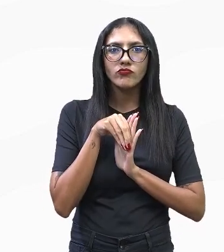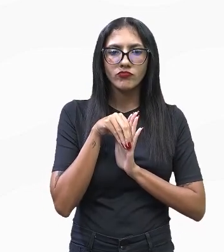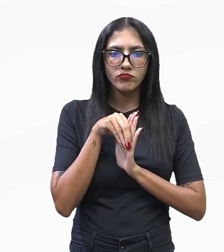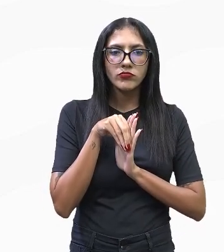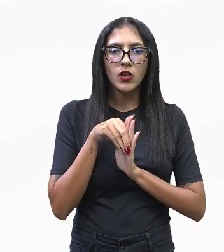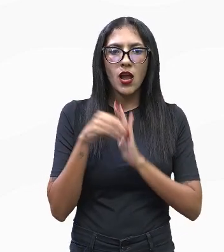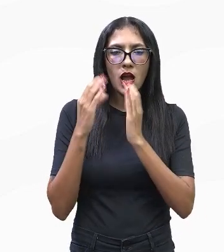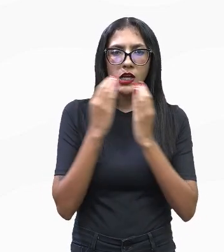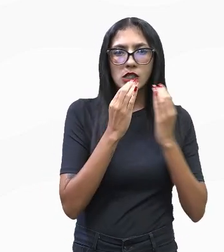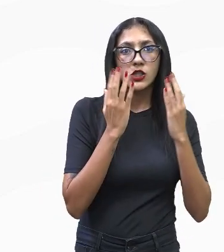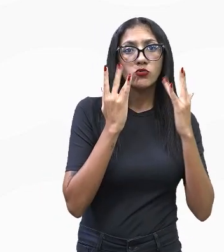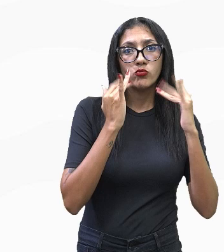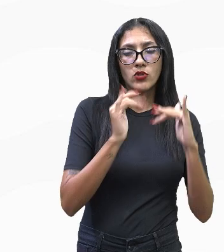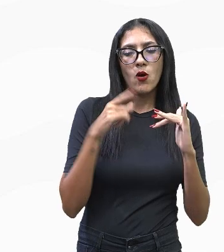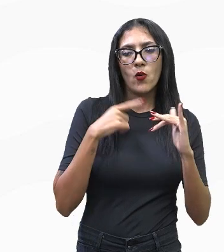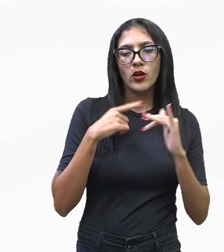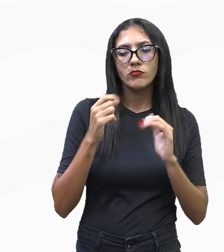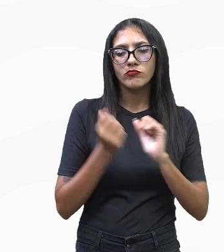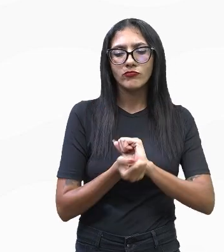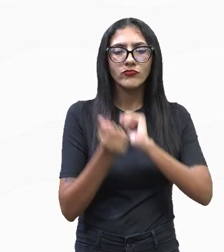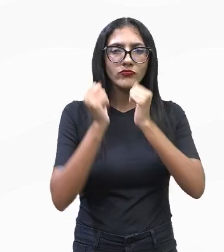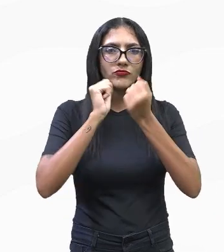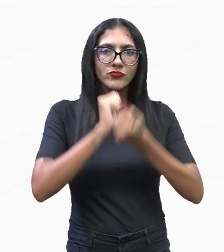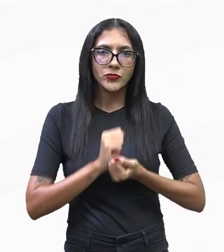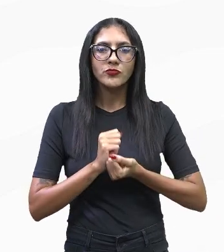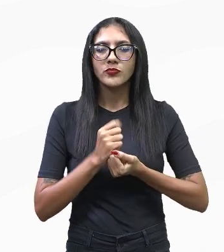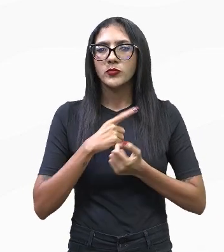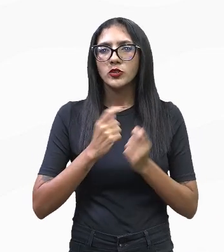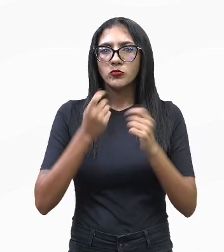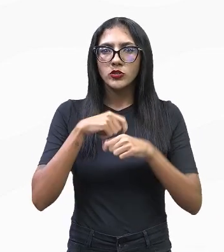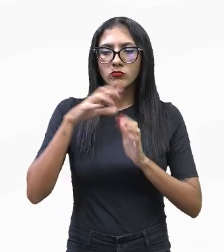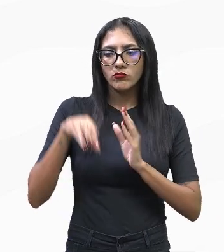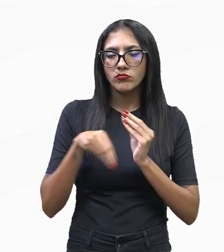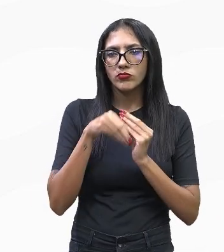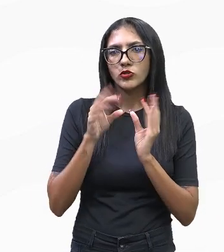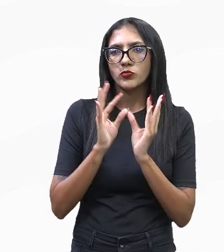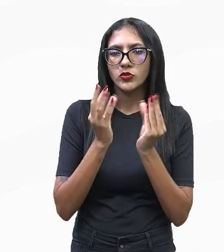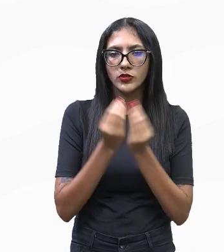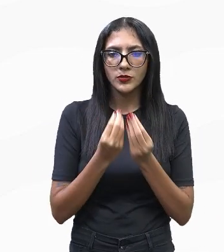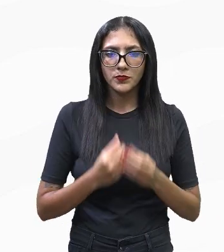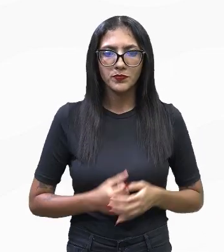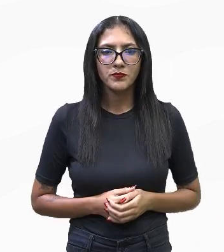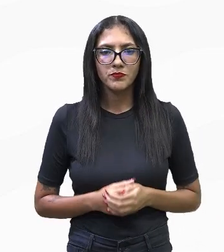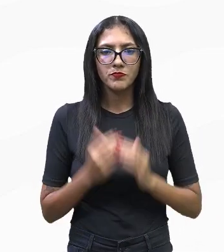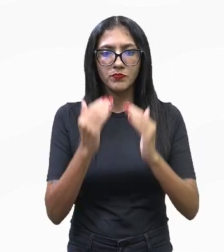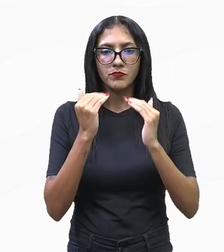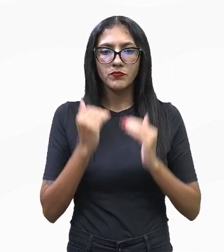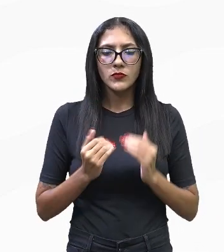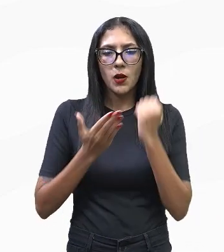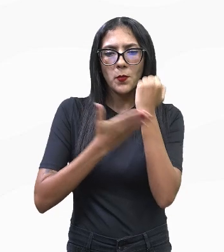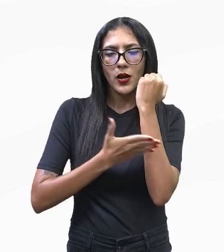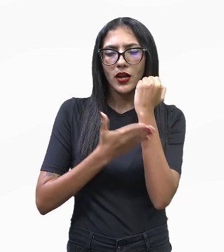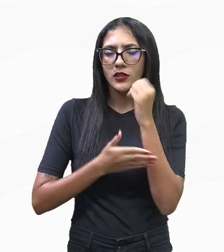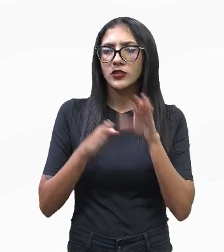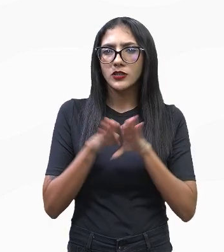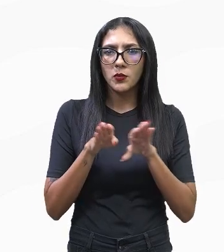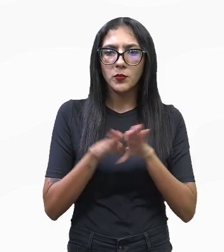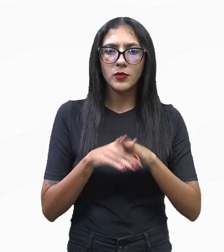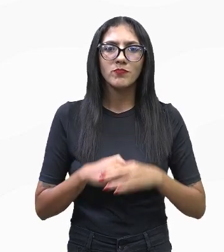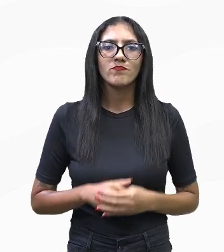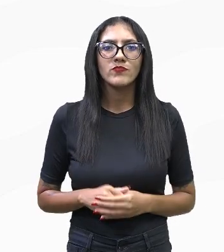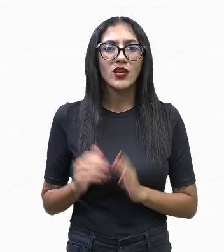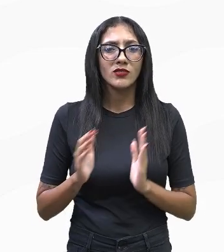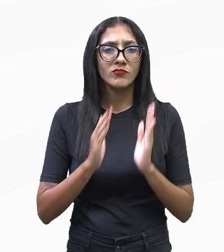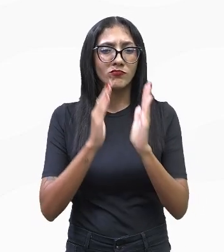passou por um processo bem pequeno para que ele pudesse ter mais durabilidade. Abacaxi em caldo e assim outros. Na